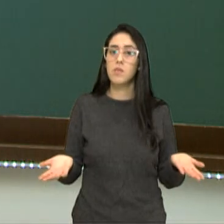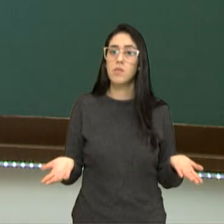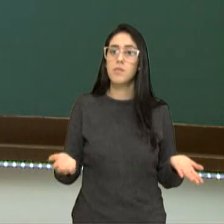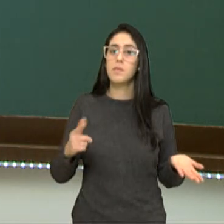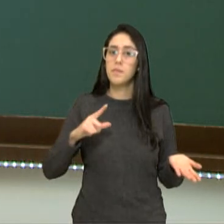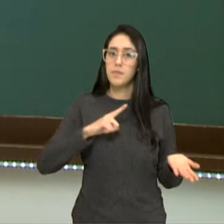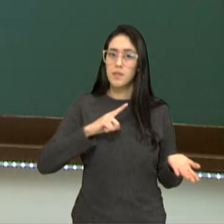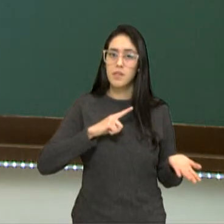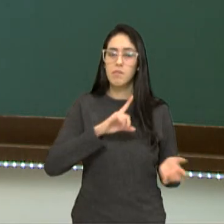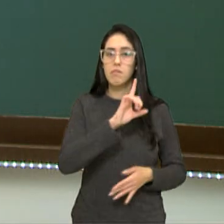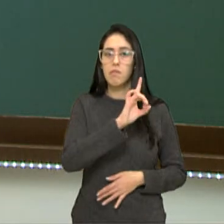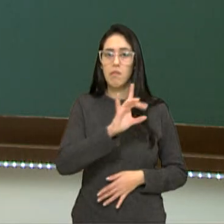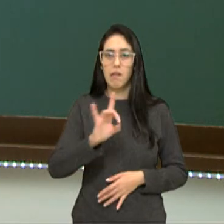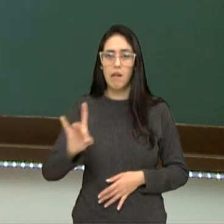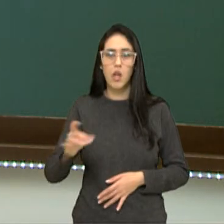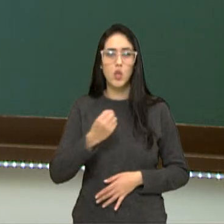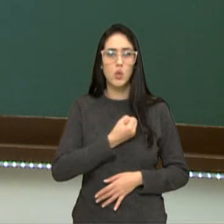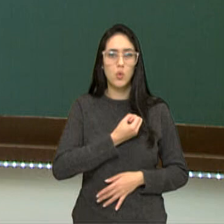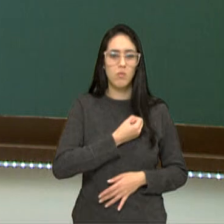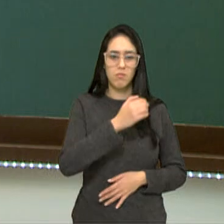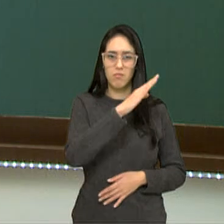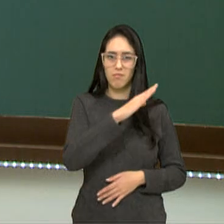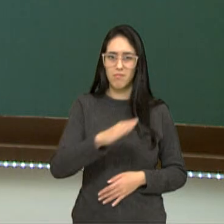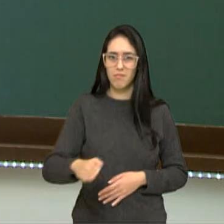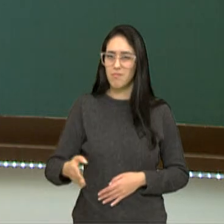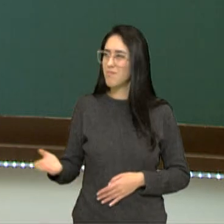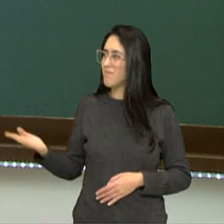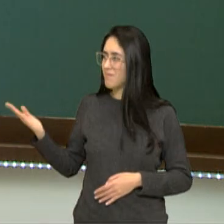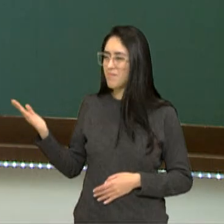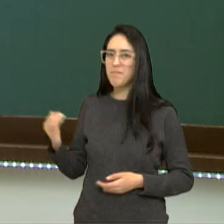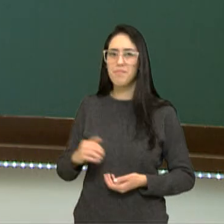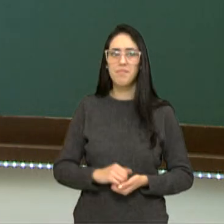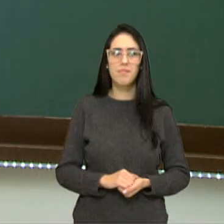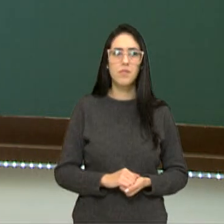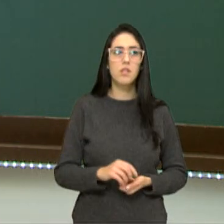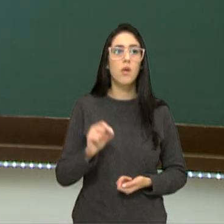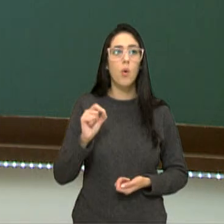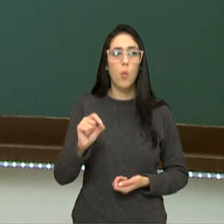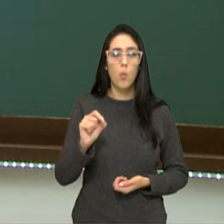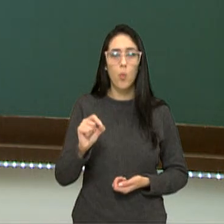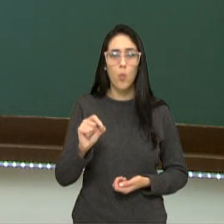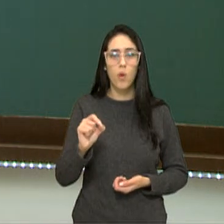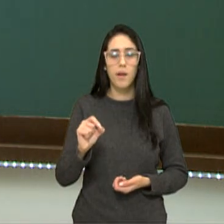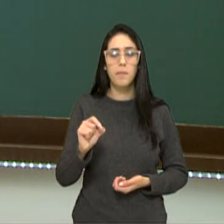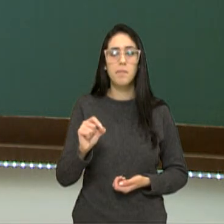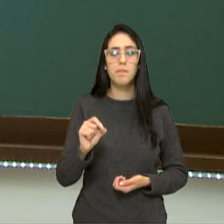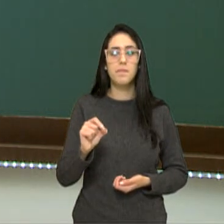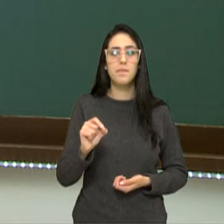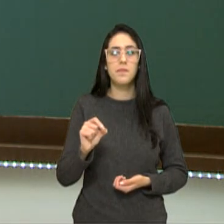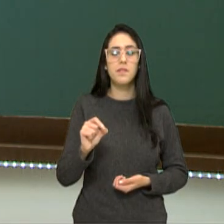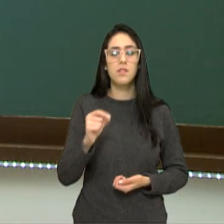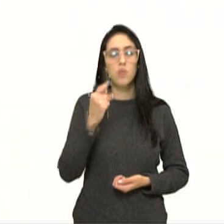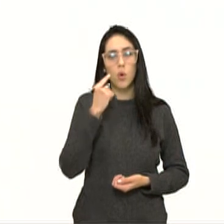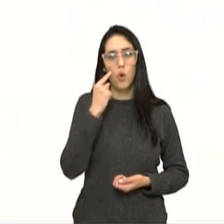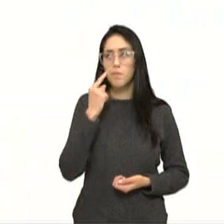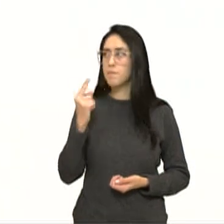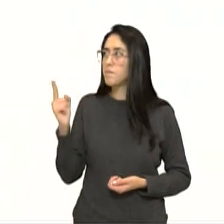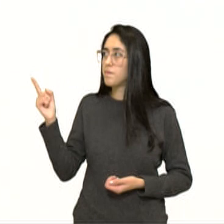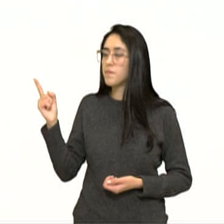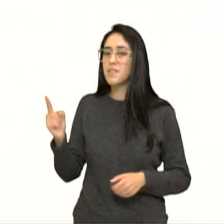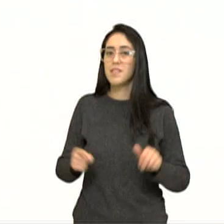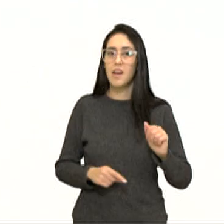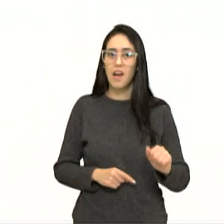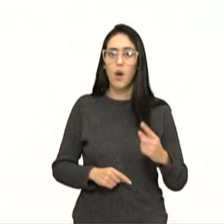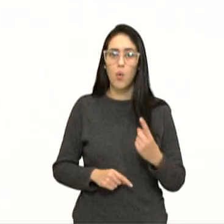que cada elemento da diagonal está representado, quando eles são iguais, então aqui